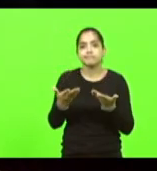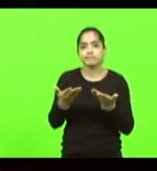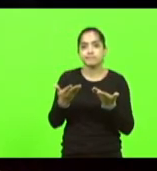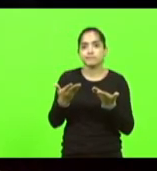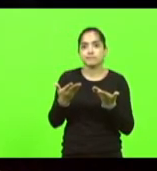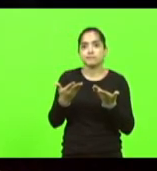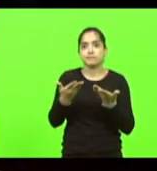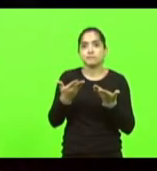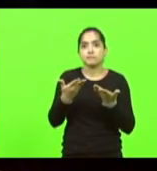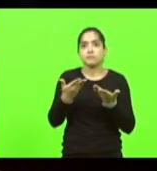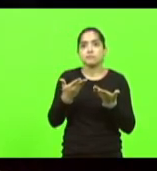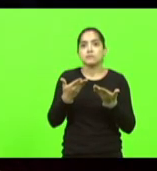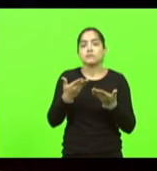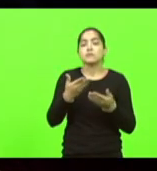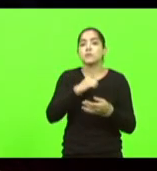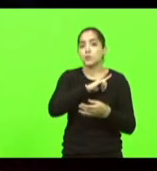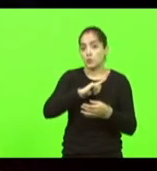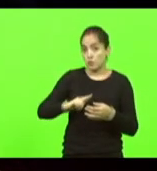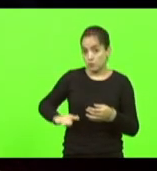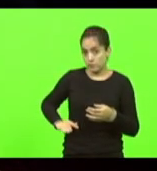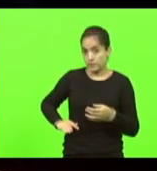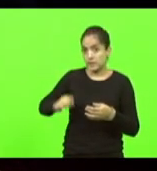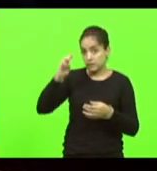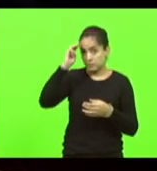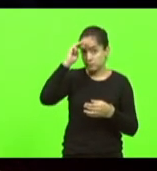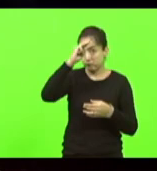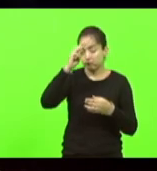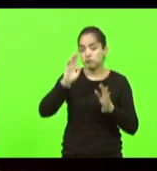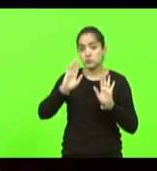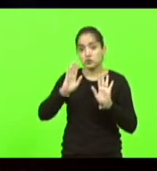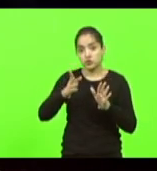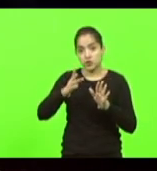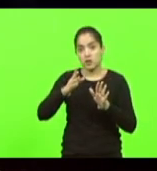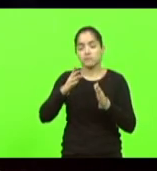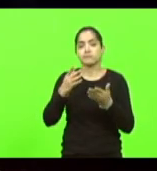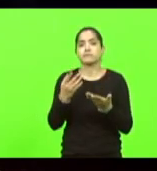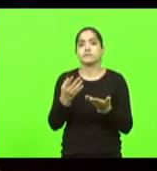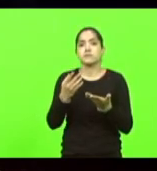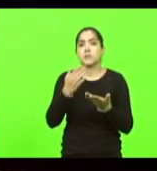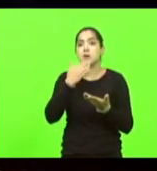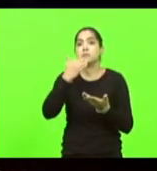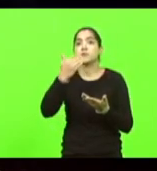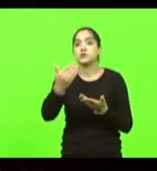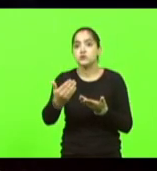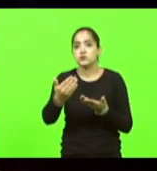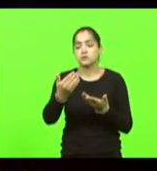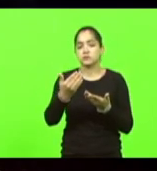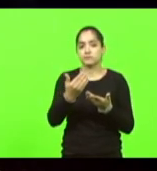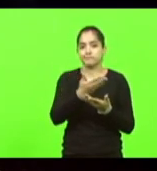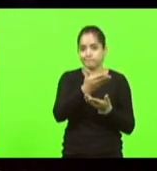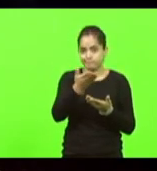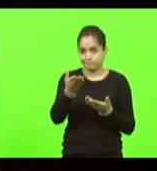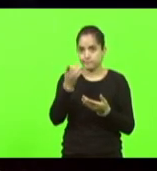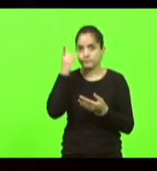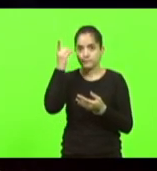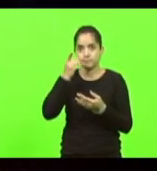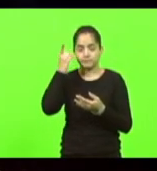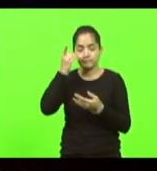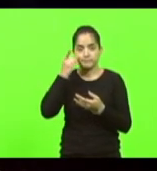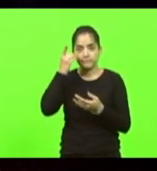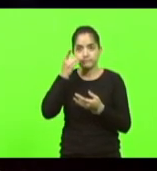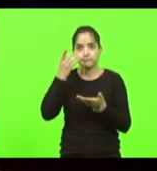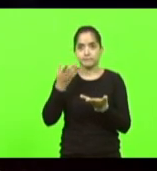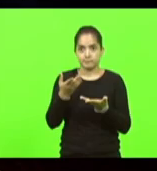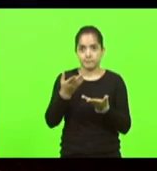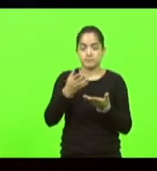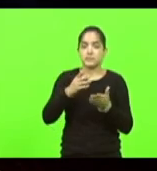Governador Carlos Moisés já determinou a pedido também dos colegas deputados dessa casa